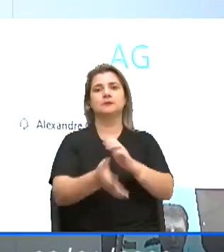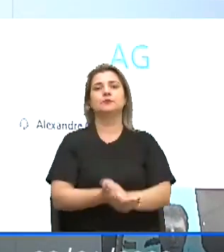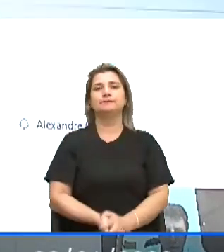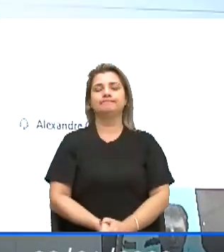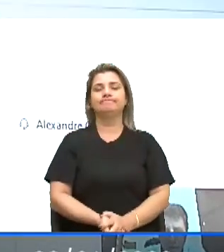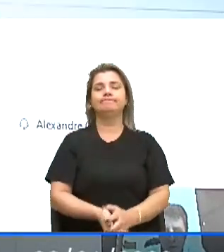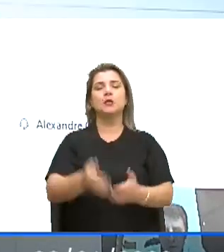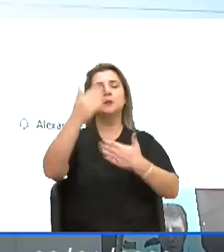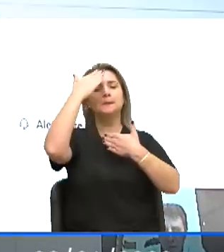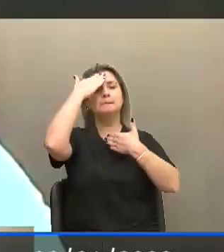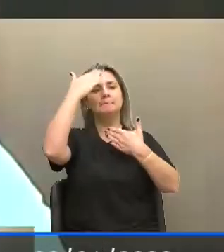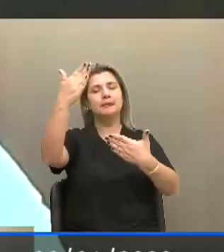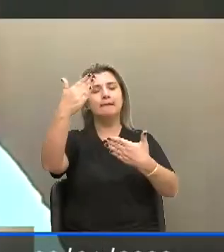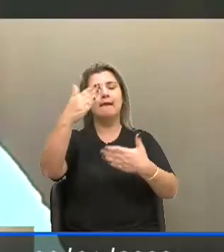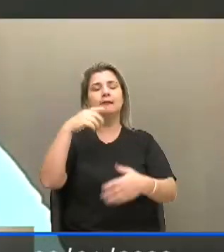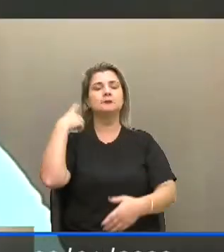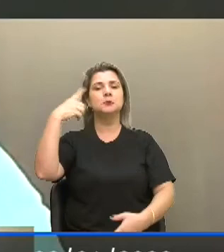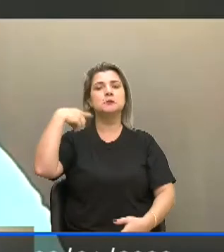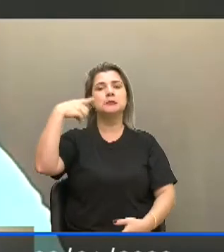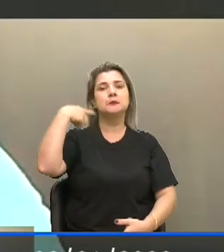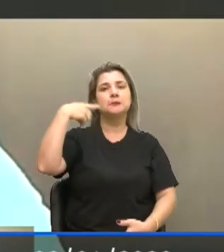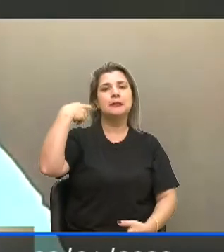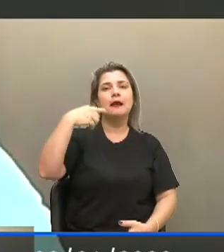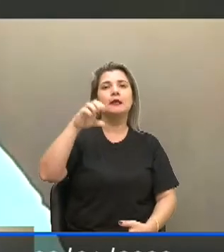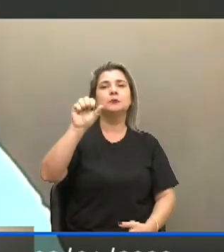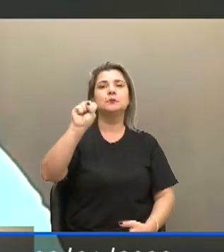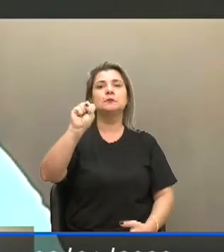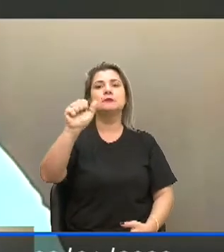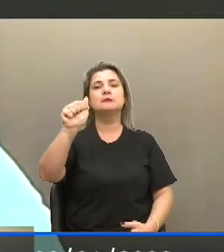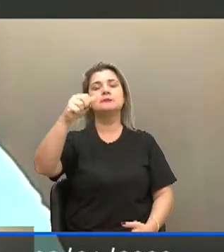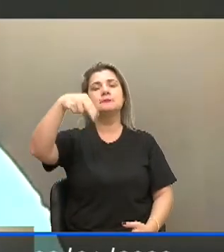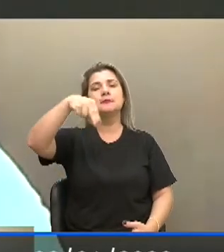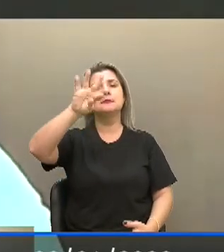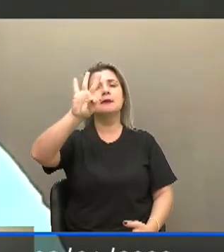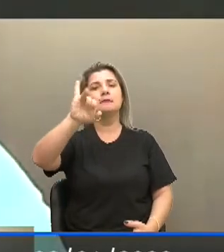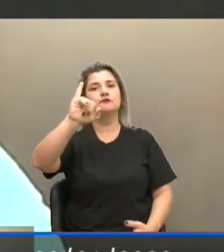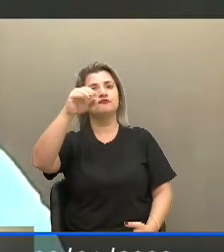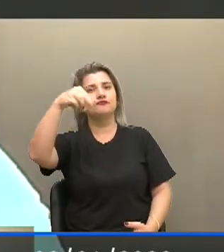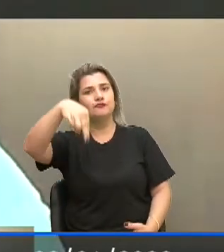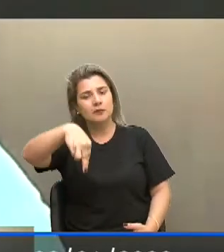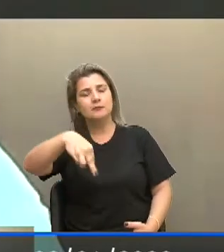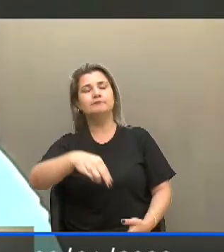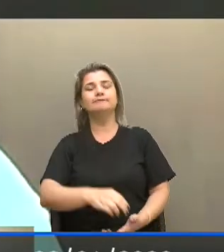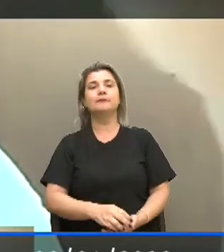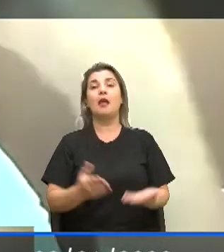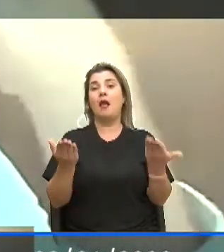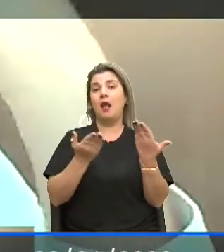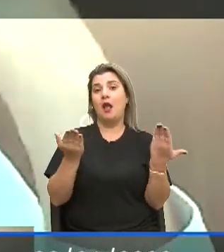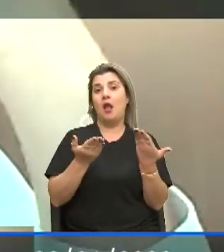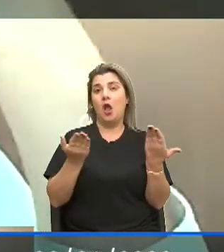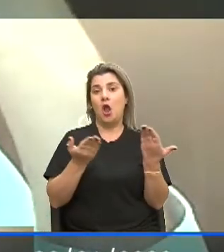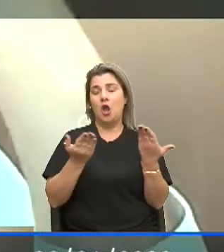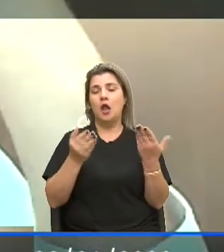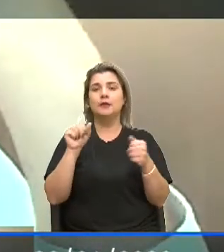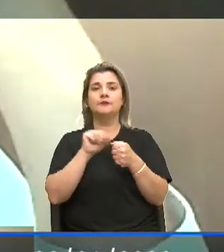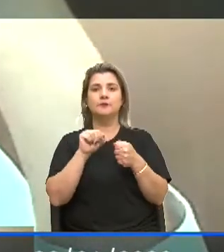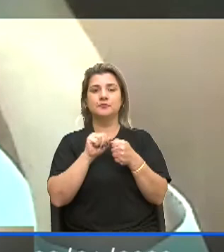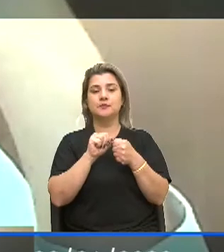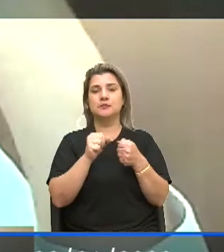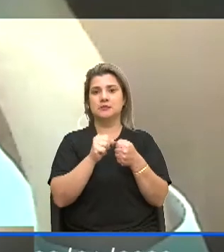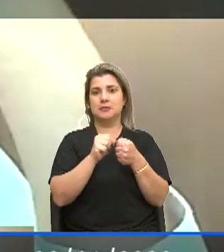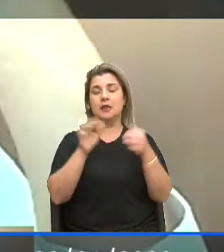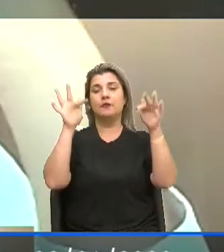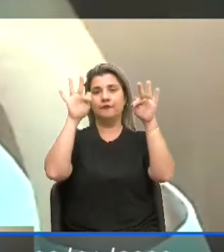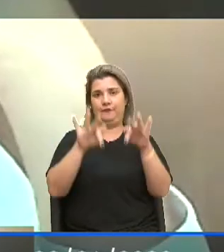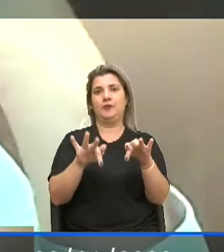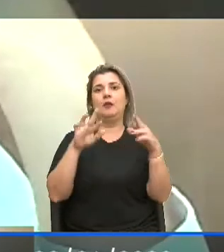o nosso Ricardo Santin, que se manifestou aqui pela BPA. Nós vamos agora fazer o fechamento da